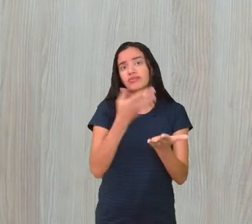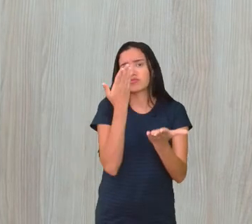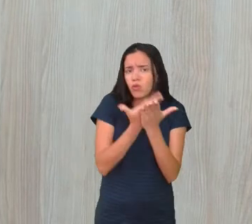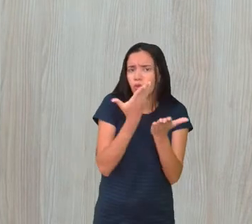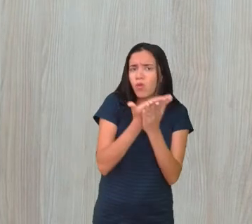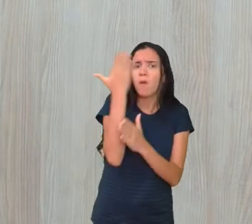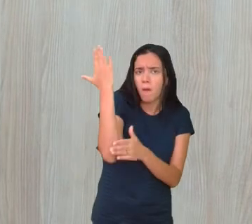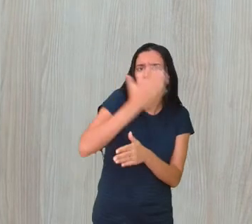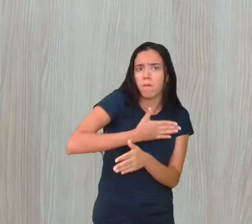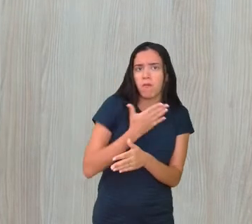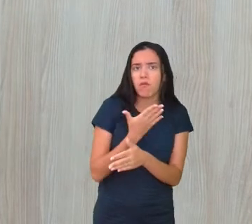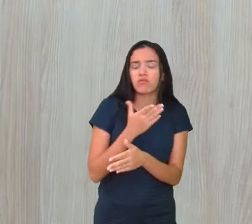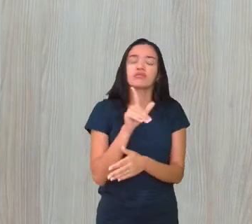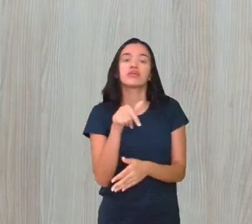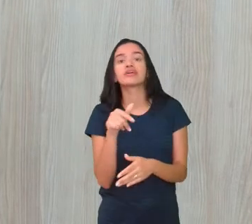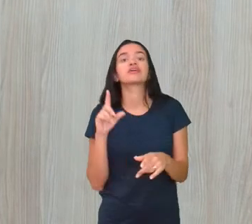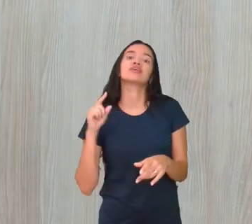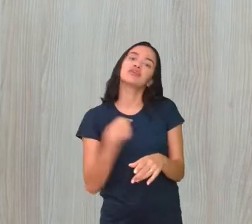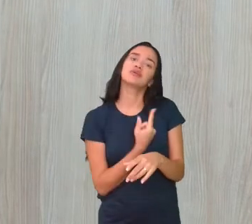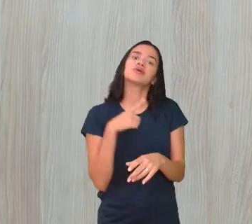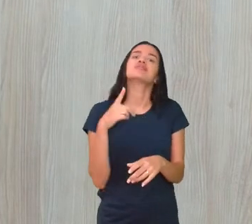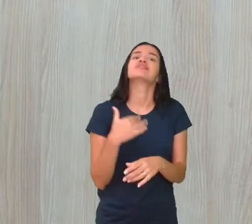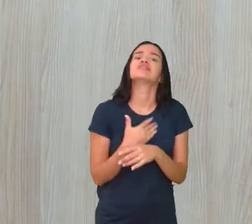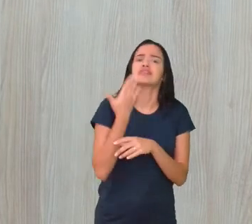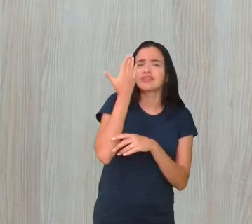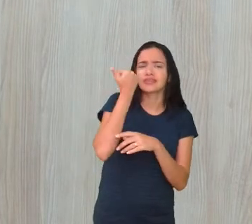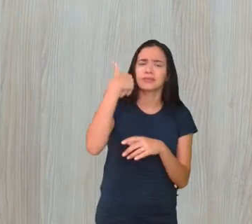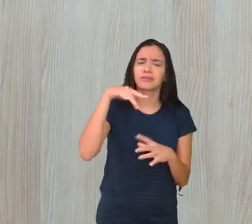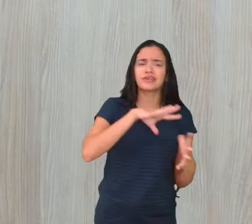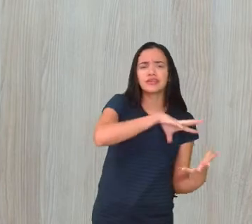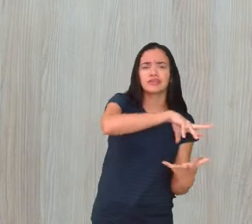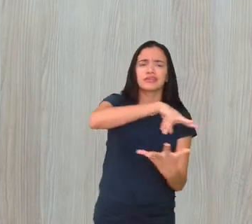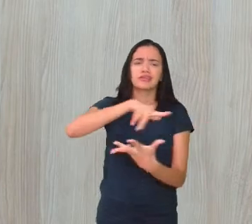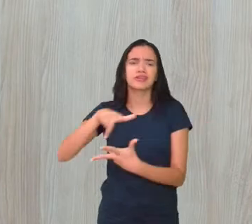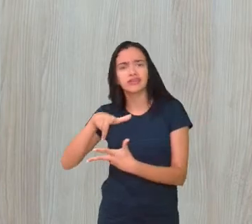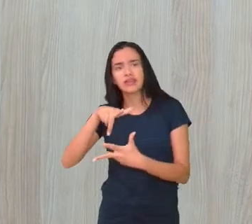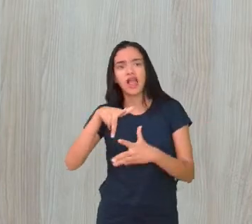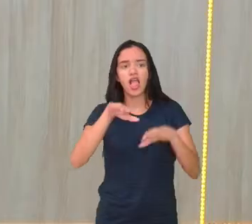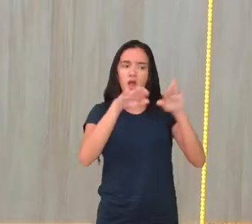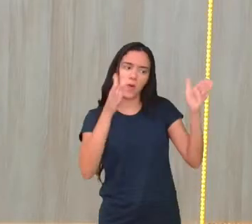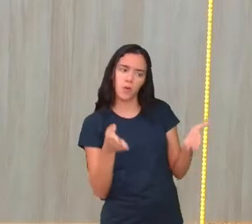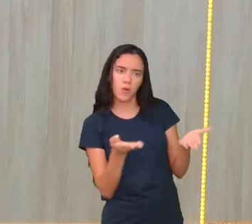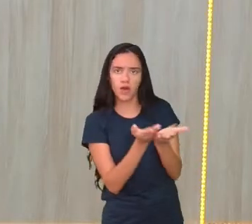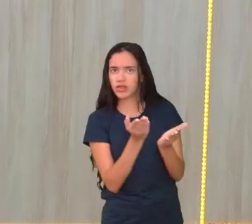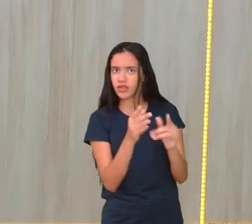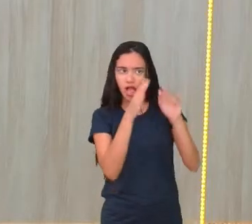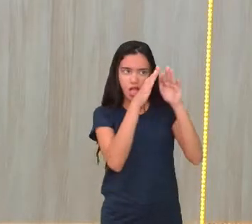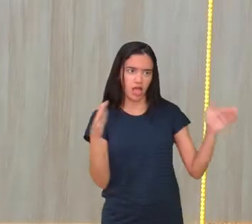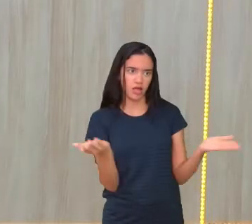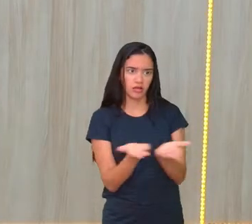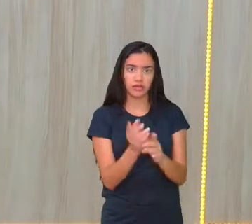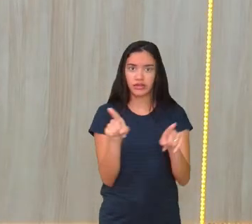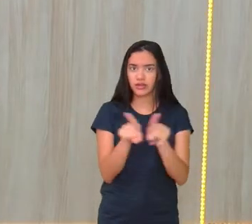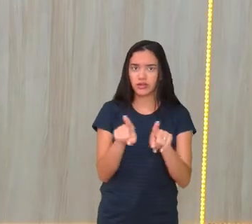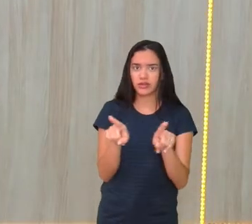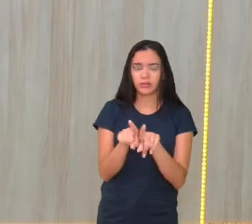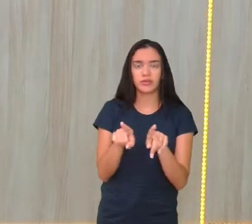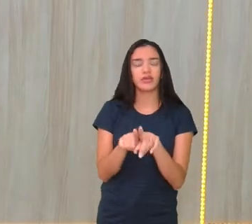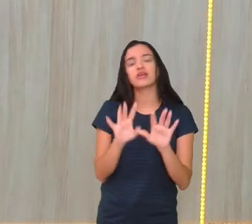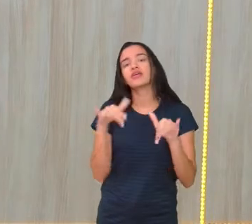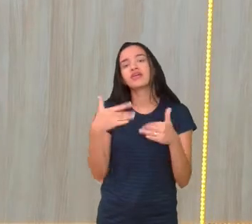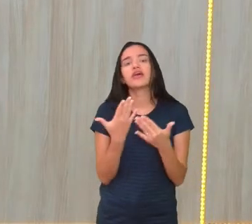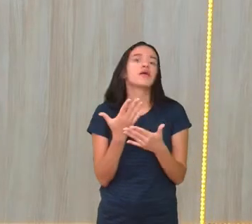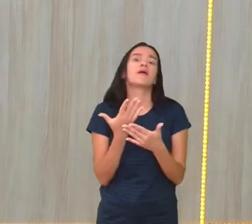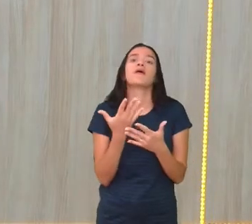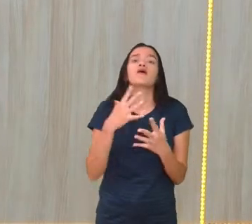estudos, comprovações de que a gente sabe que a Terra não é quadrada, não é plana. Não é plana, né? Nem triangular. Né? Ela tem um formato mais próximo de